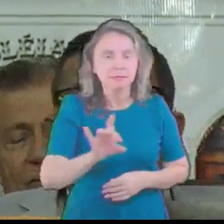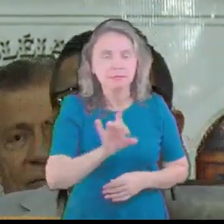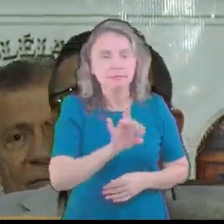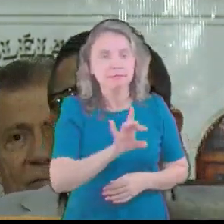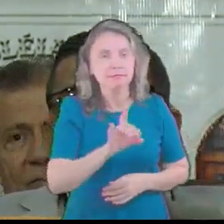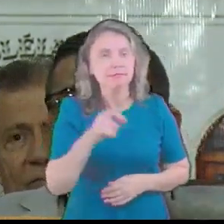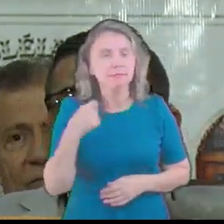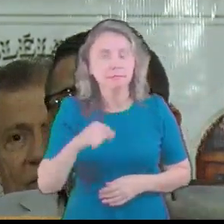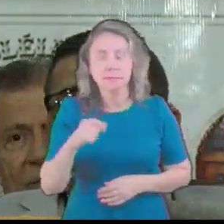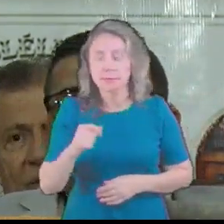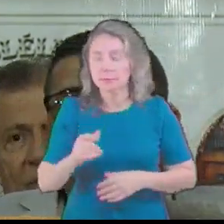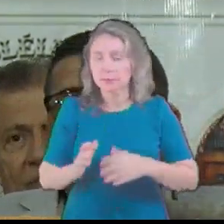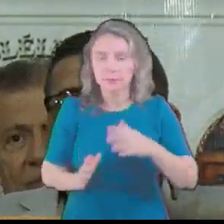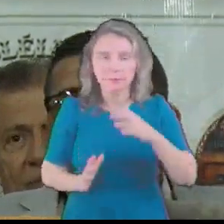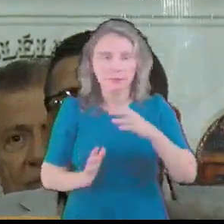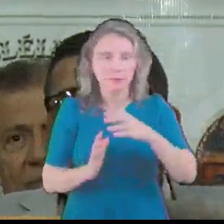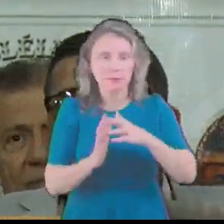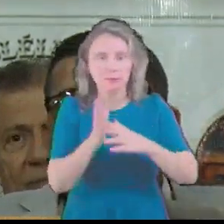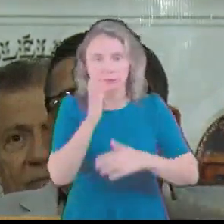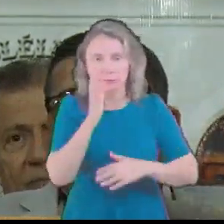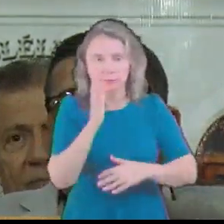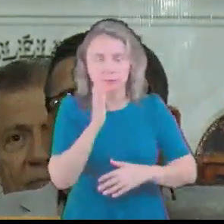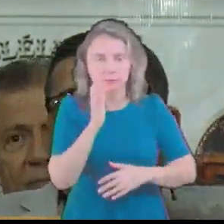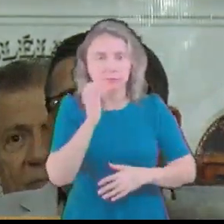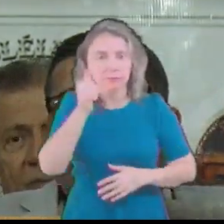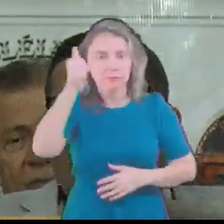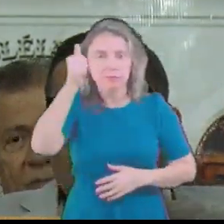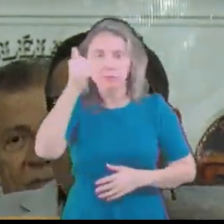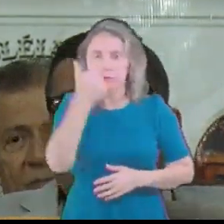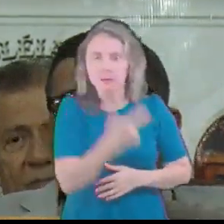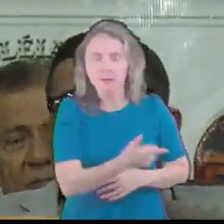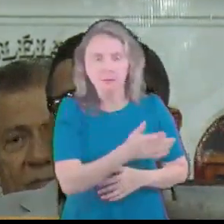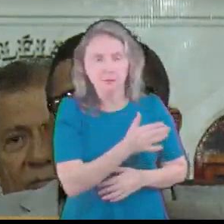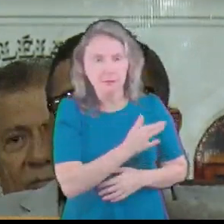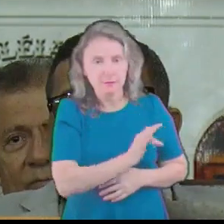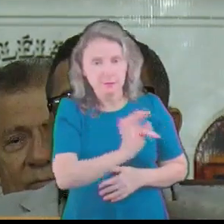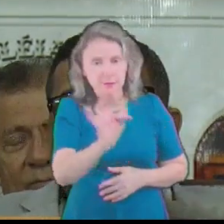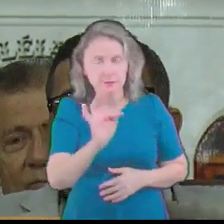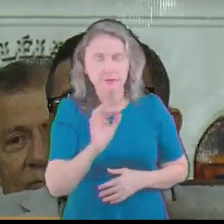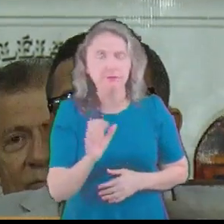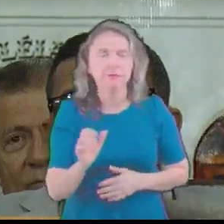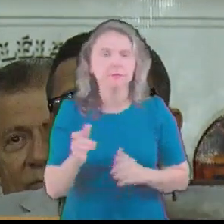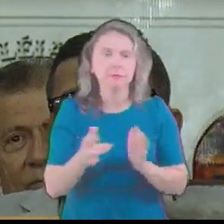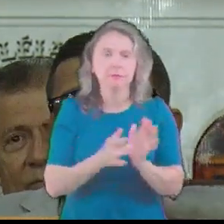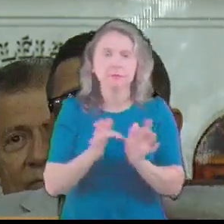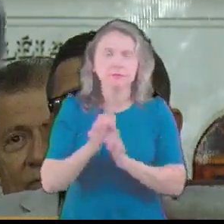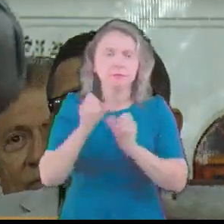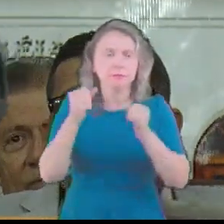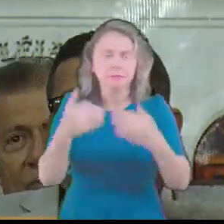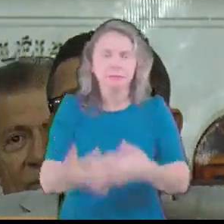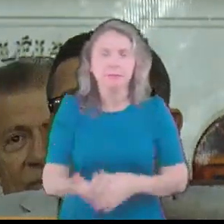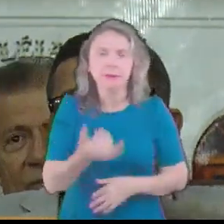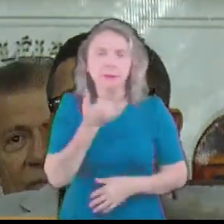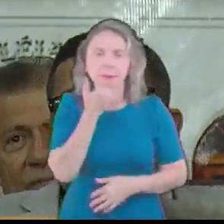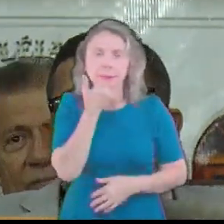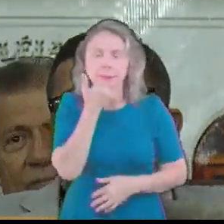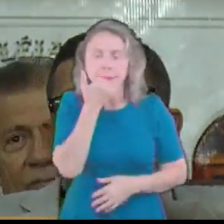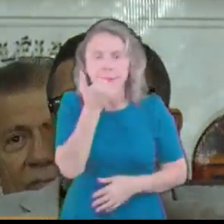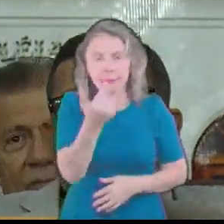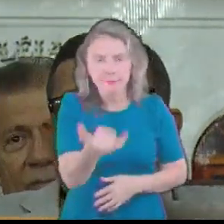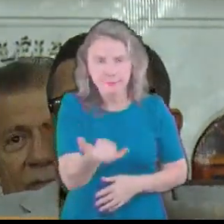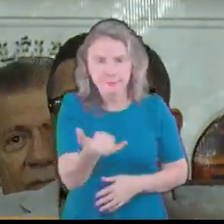e publicanos. Jesus fala do perdão aos inimigos. Jesus fala